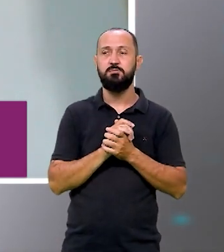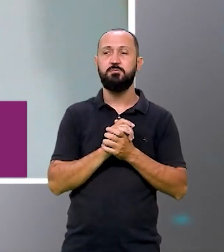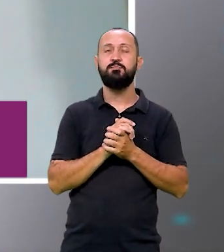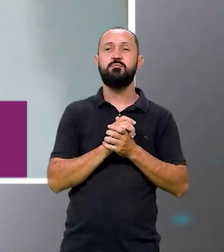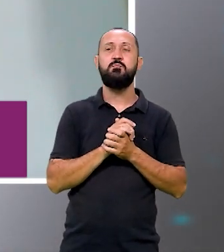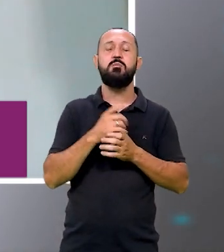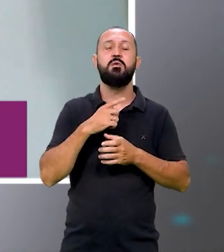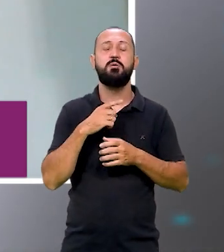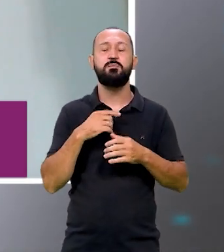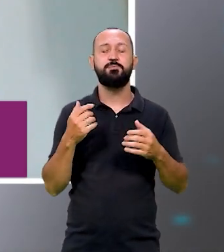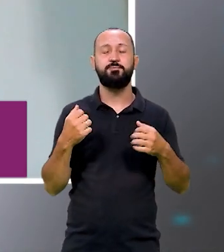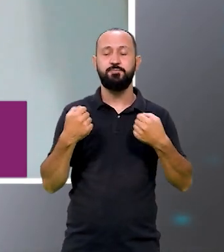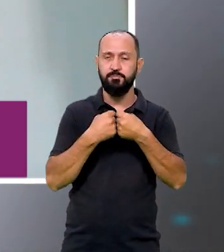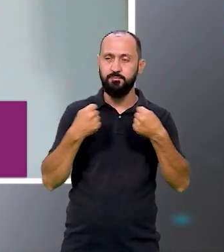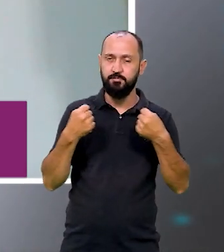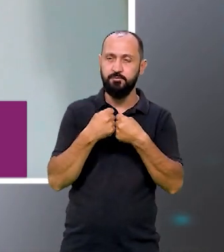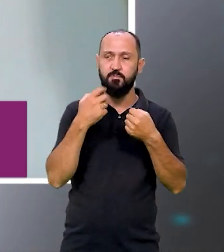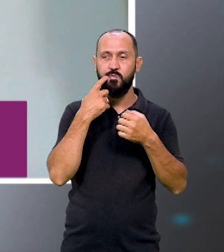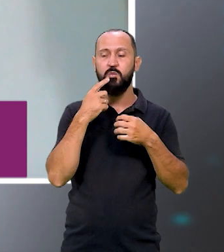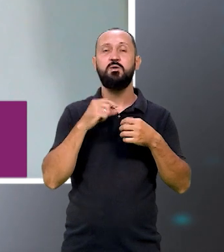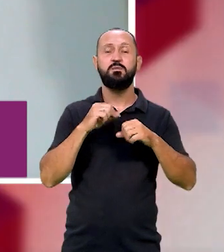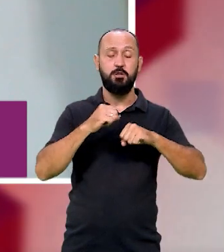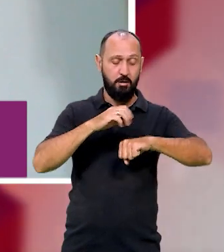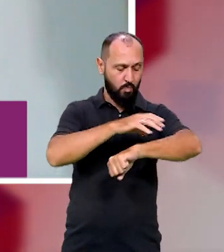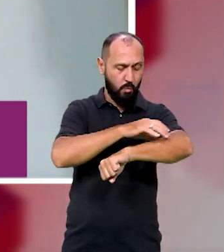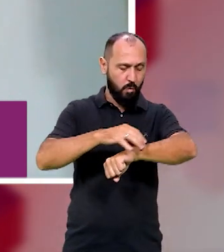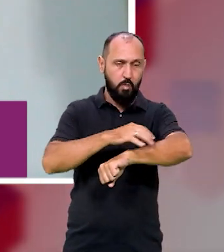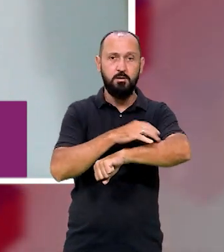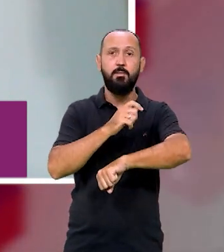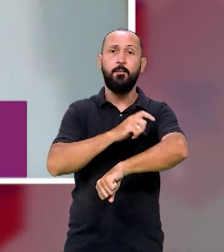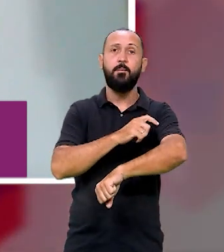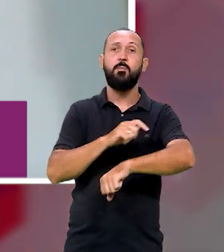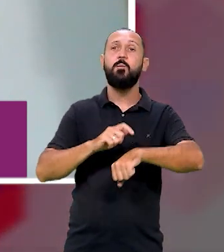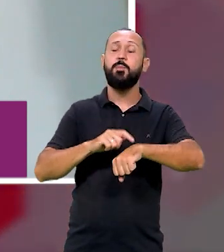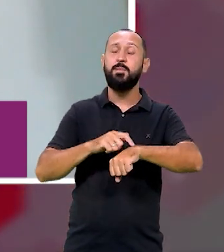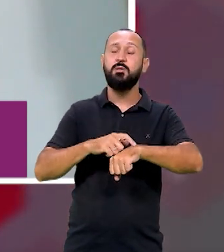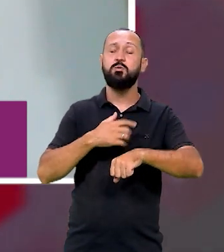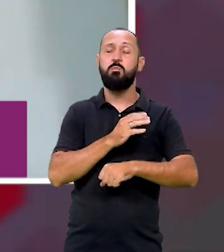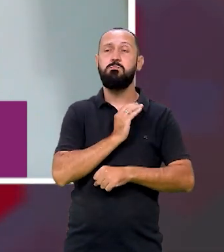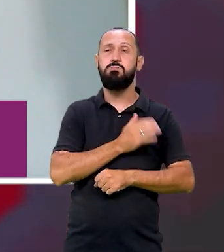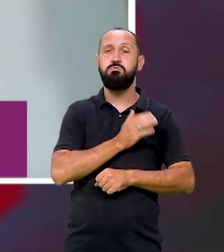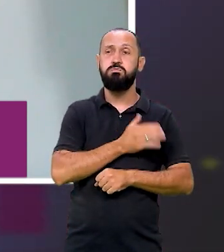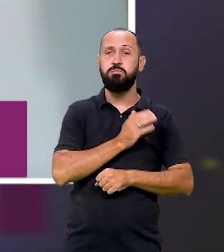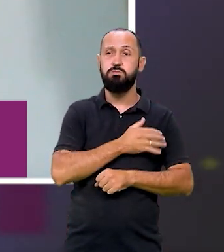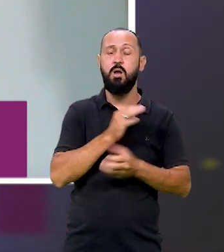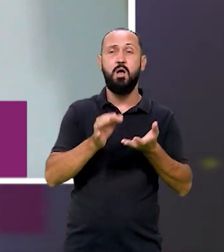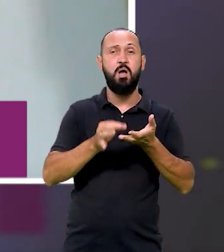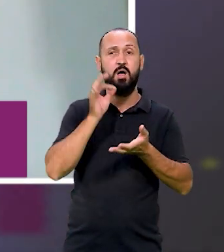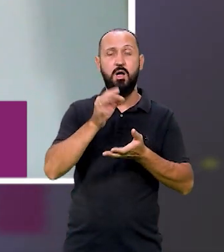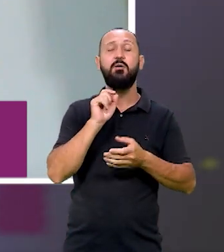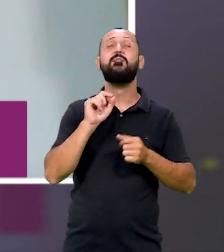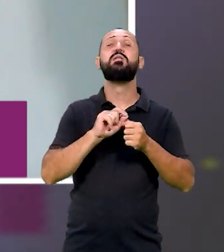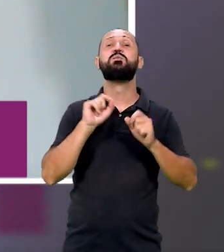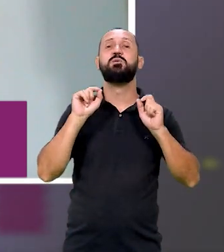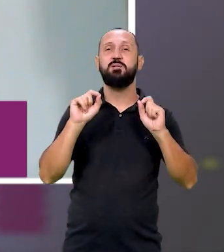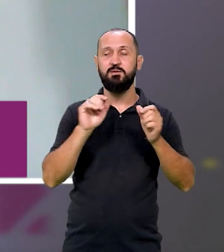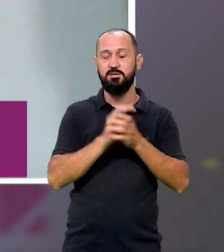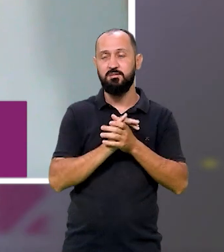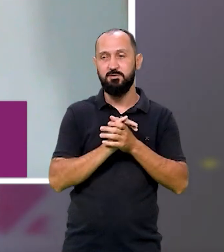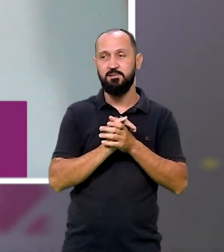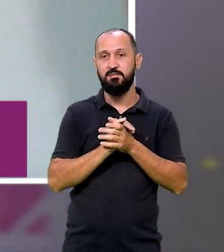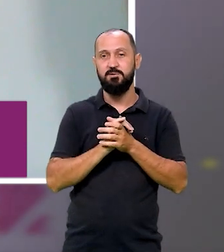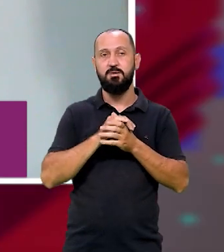Tô falando intratreino. E é normal durante a atividade que a gente já tem um aumento do nosso batimento